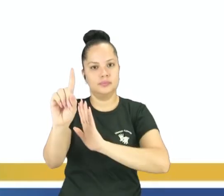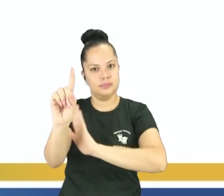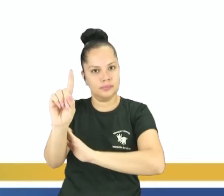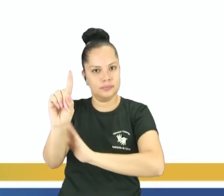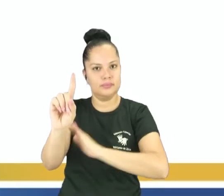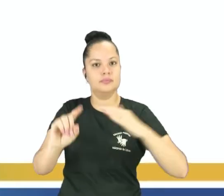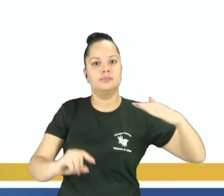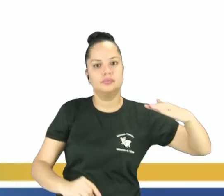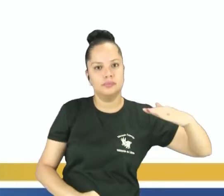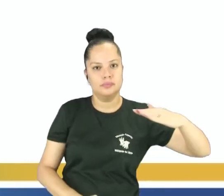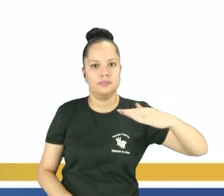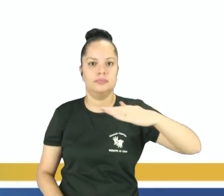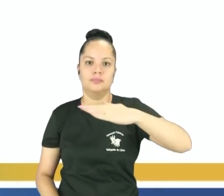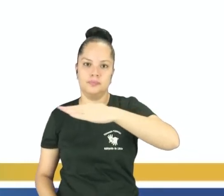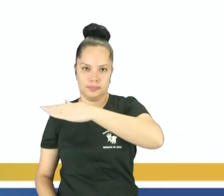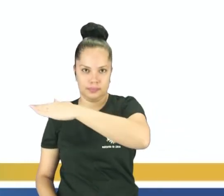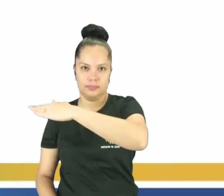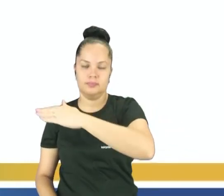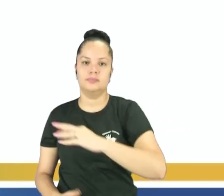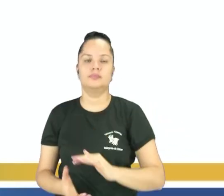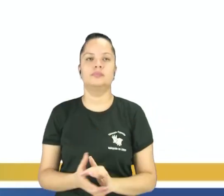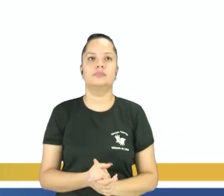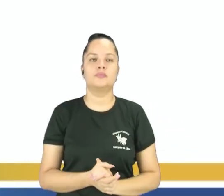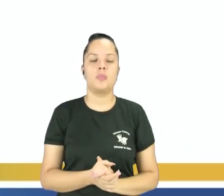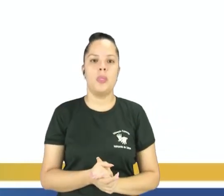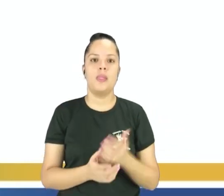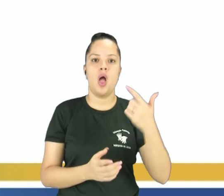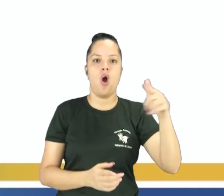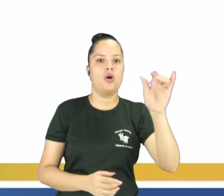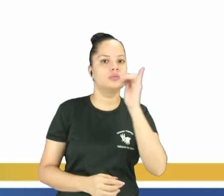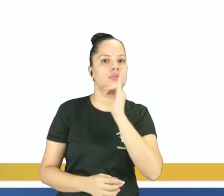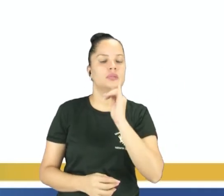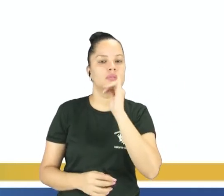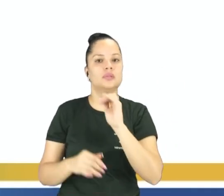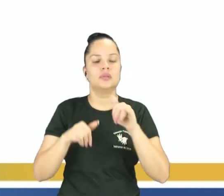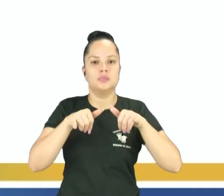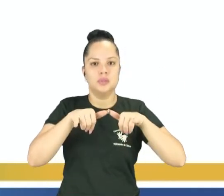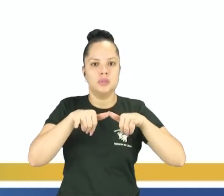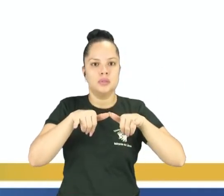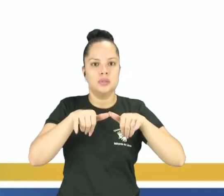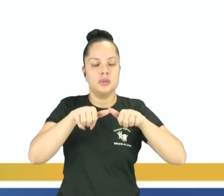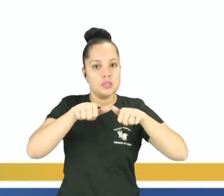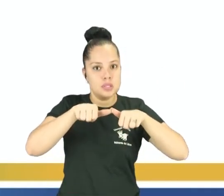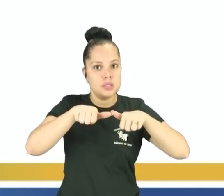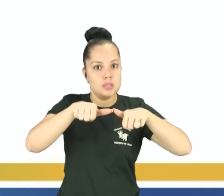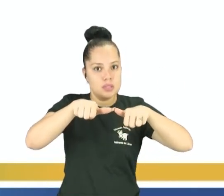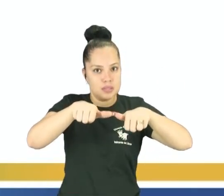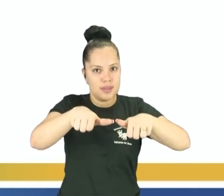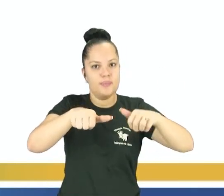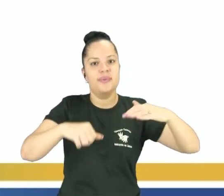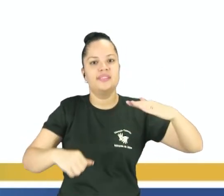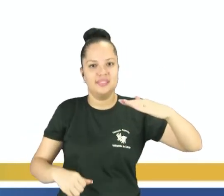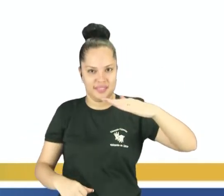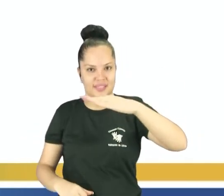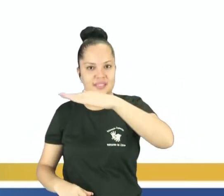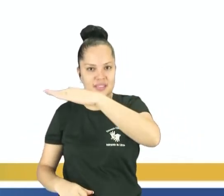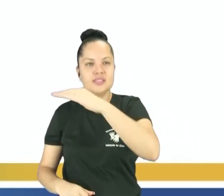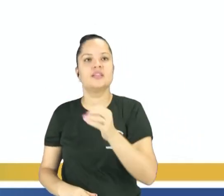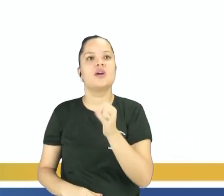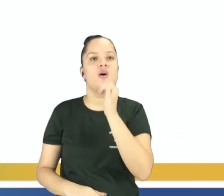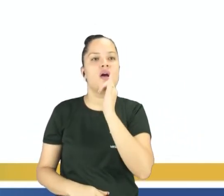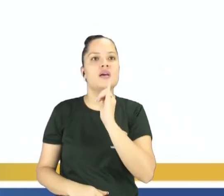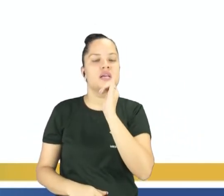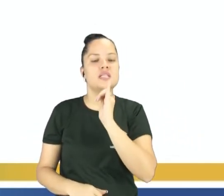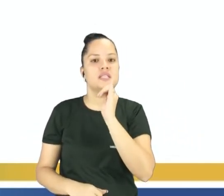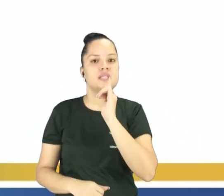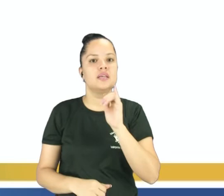é uma translação. Mais exemplos de simetria de translação. Aqui, ó, o nosso quadradinho. Repare que